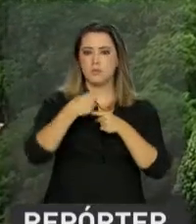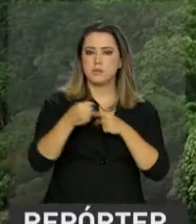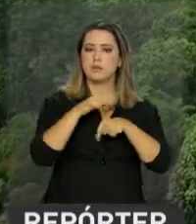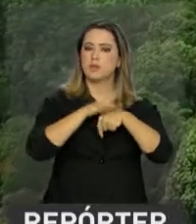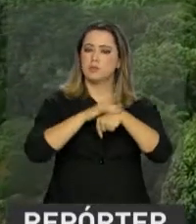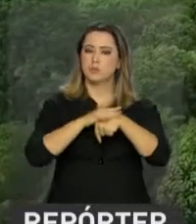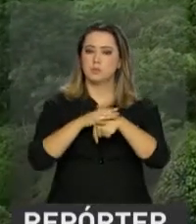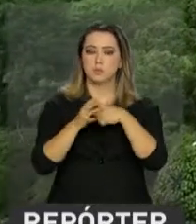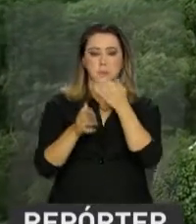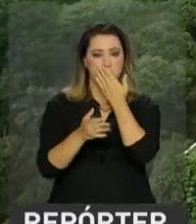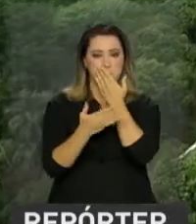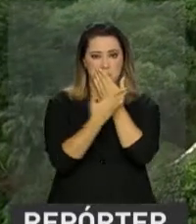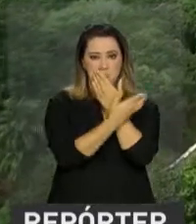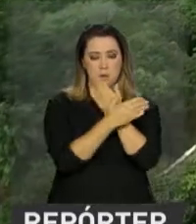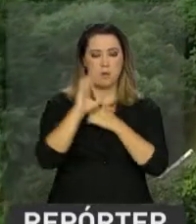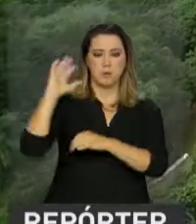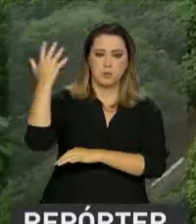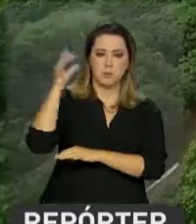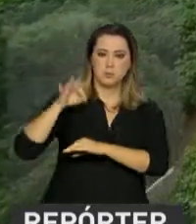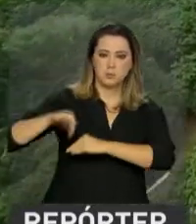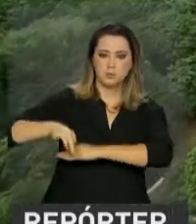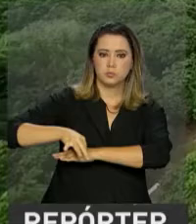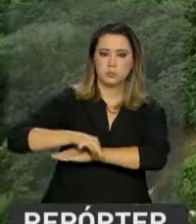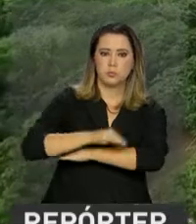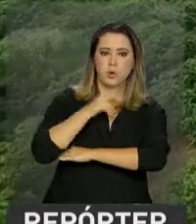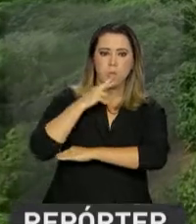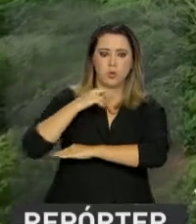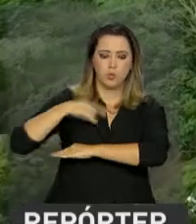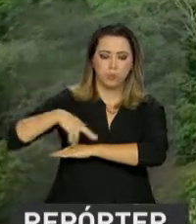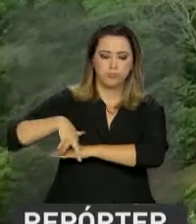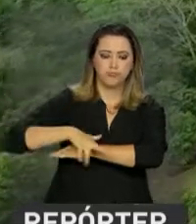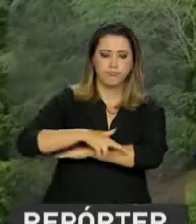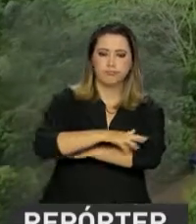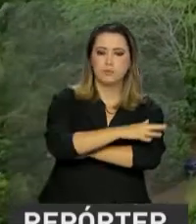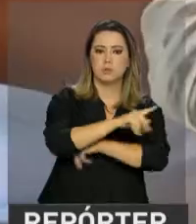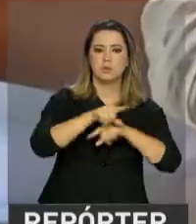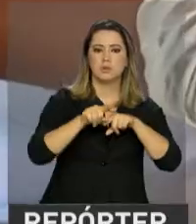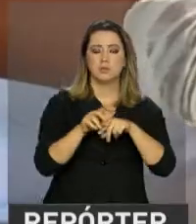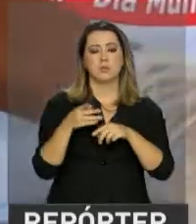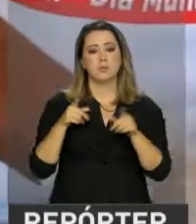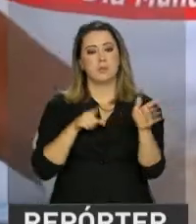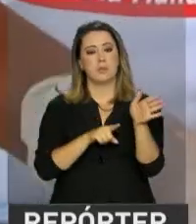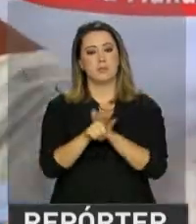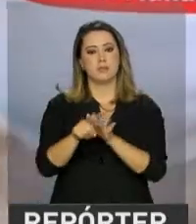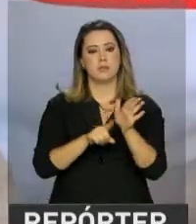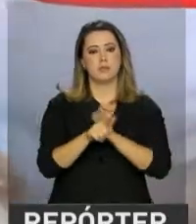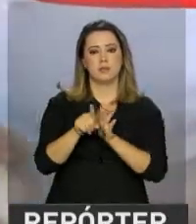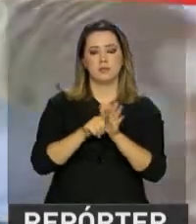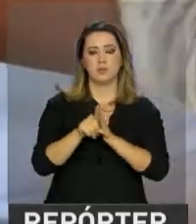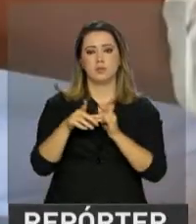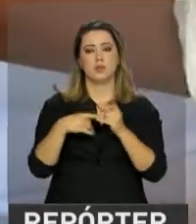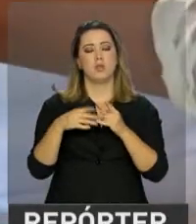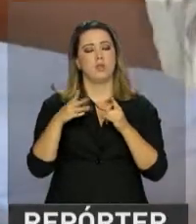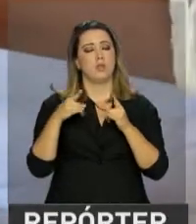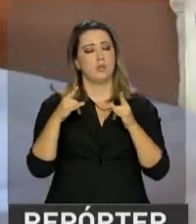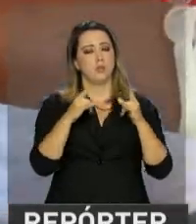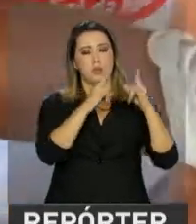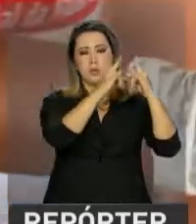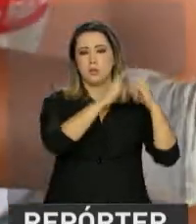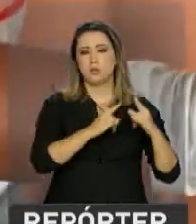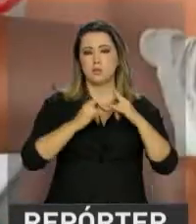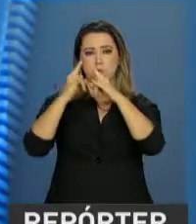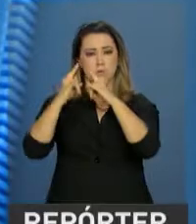à margem do rio negro uma longa pesquisa desenvolvida pela fundação oswaldo cruz órgão ligado ao ministério da saúde